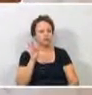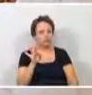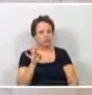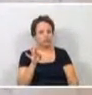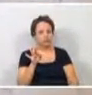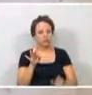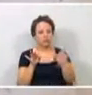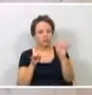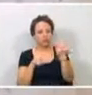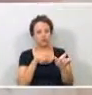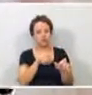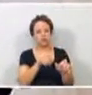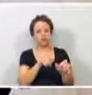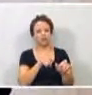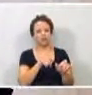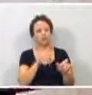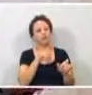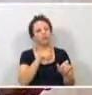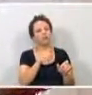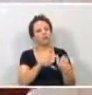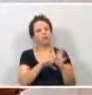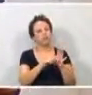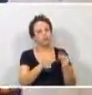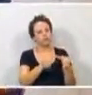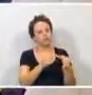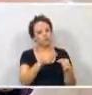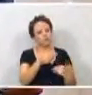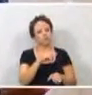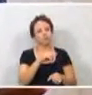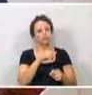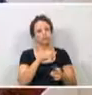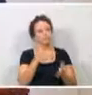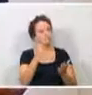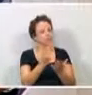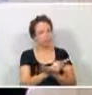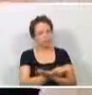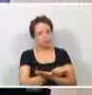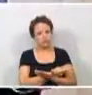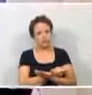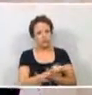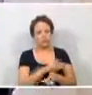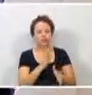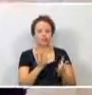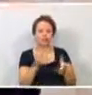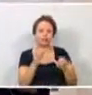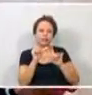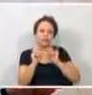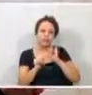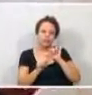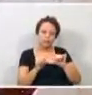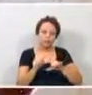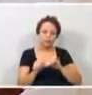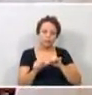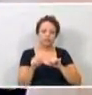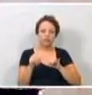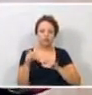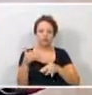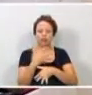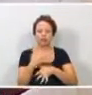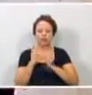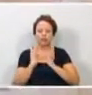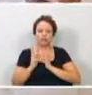em infratora, querendo ser uma vítima da higienização da cidade.